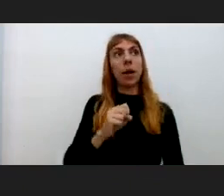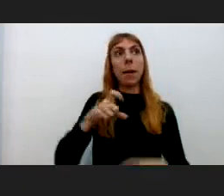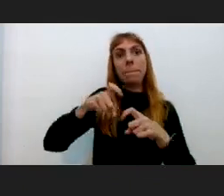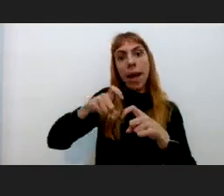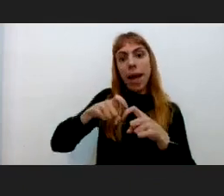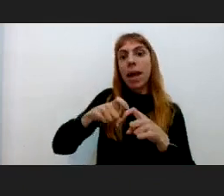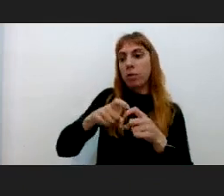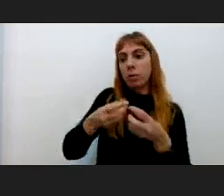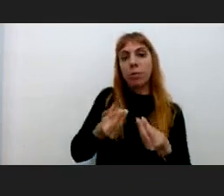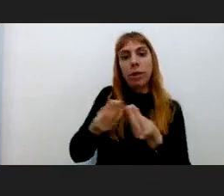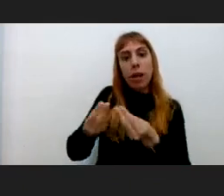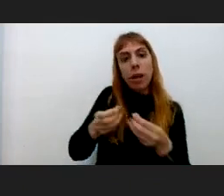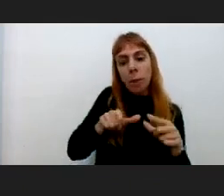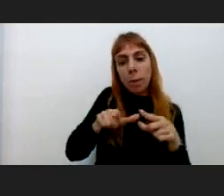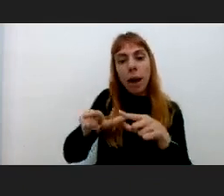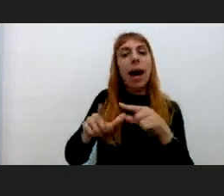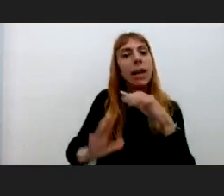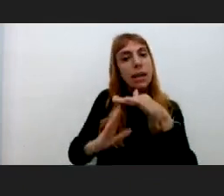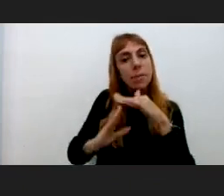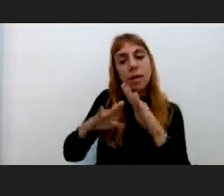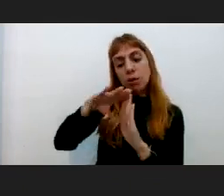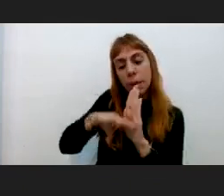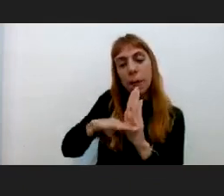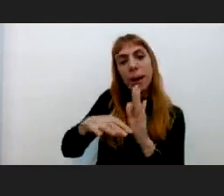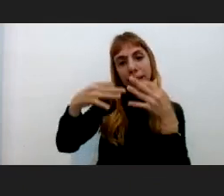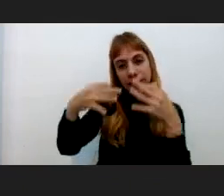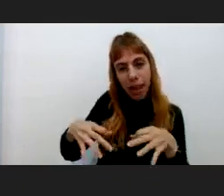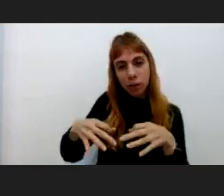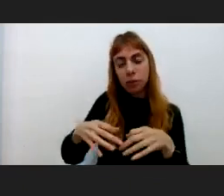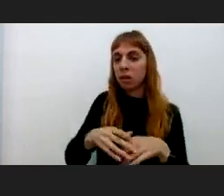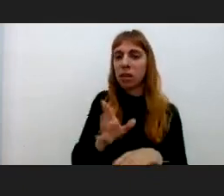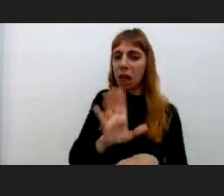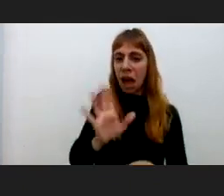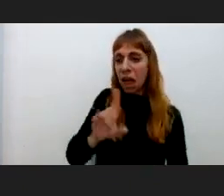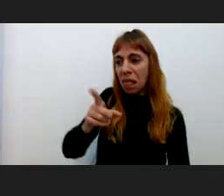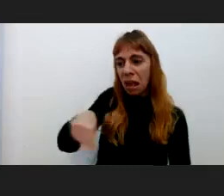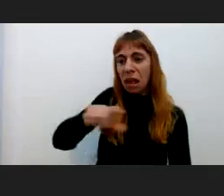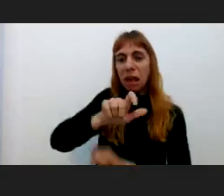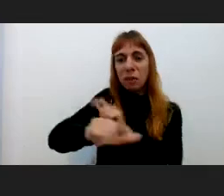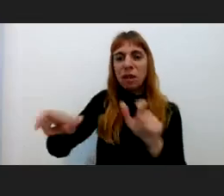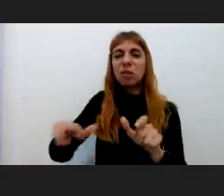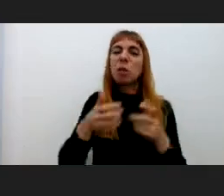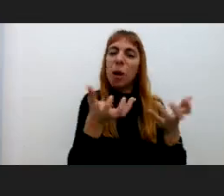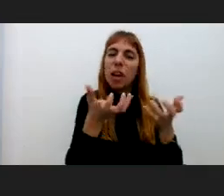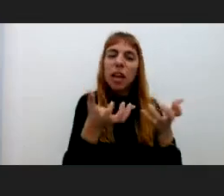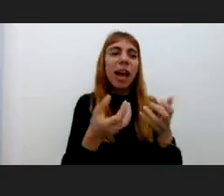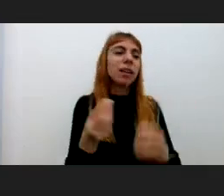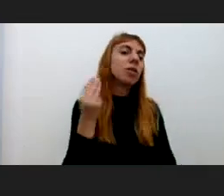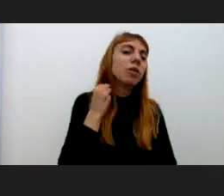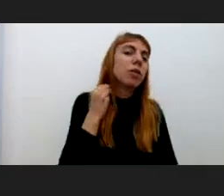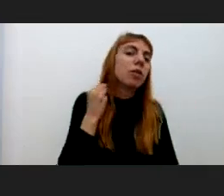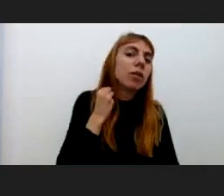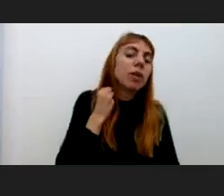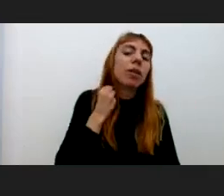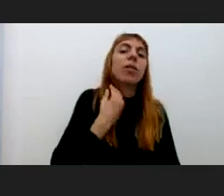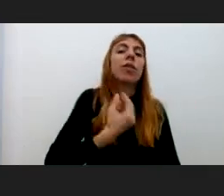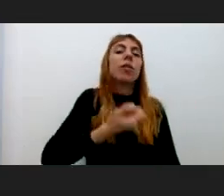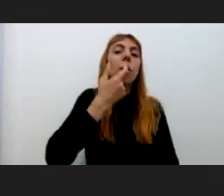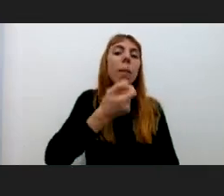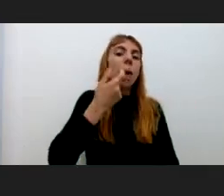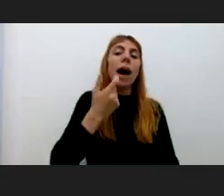né, recreativo, de hipertrofia, de ter musculatura, eles aumentam o